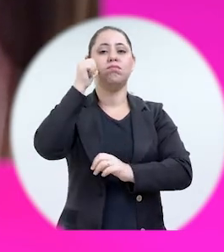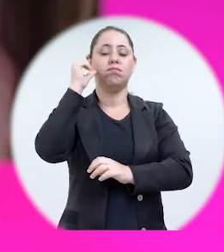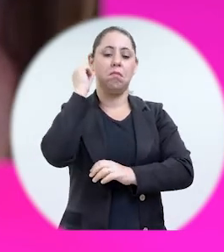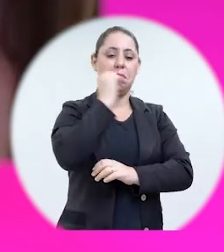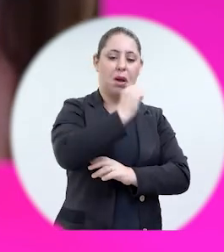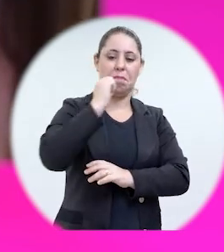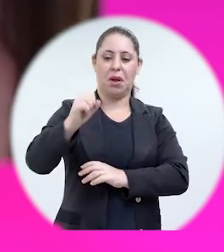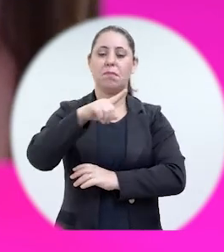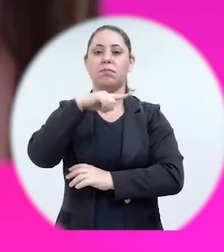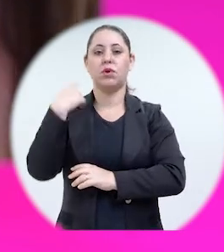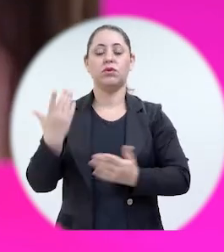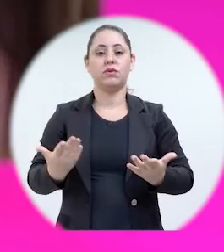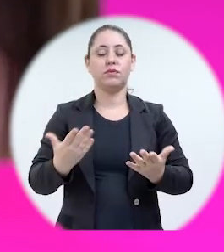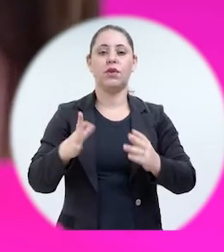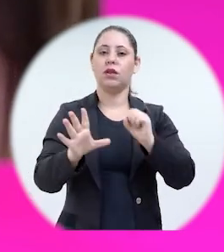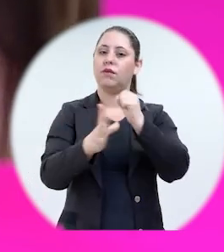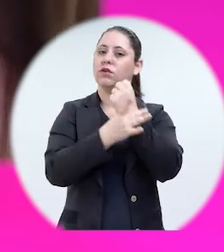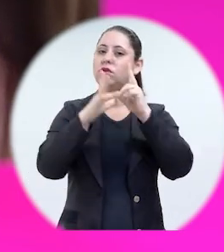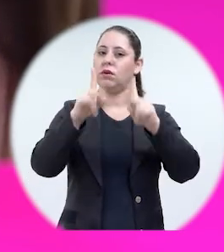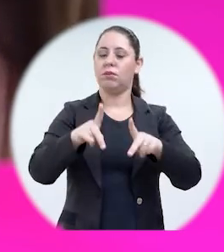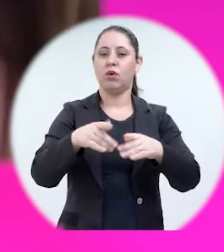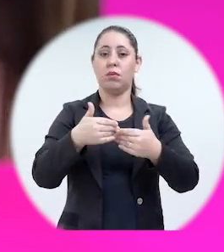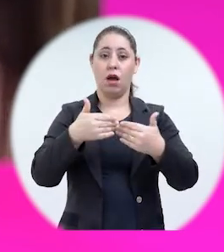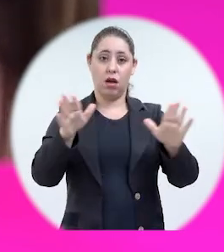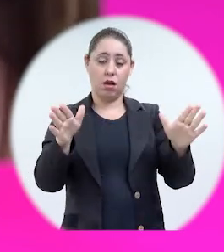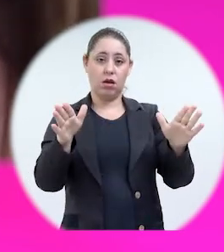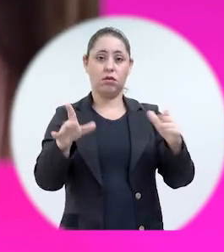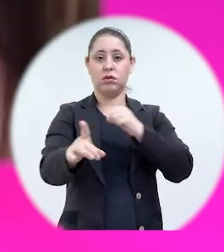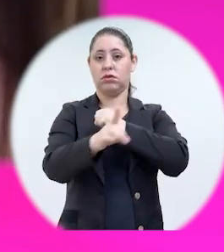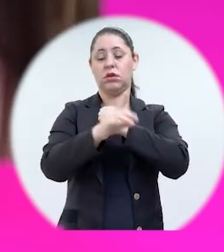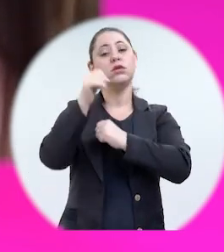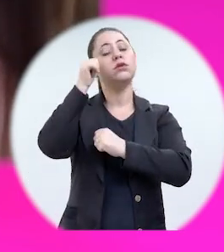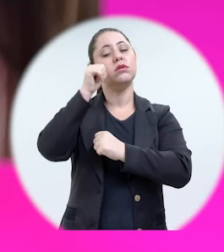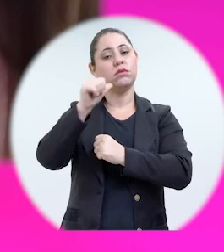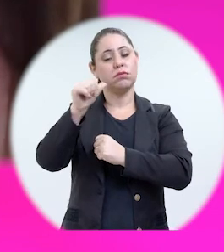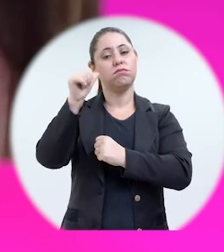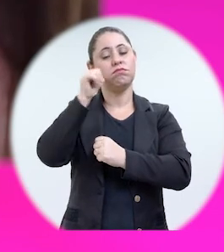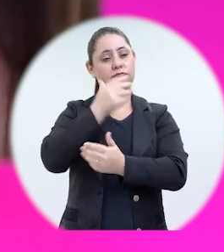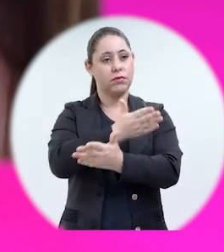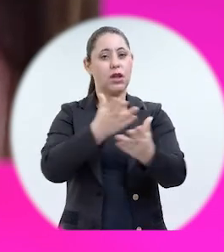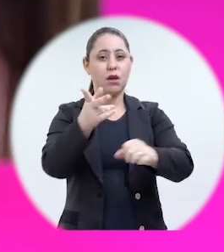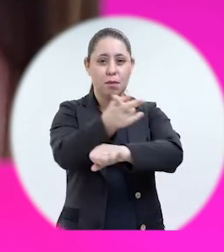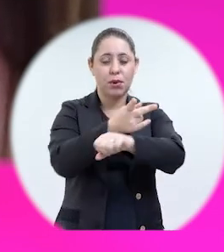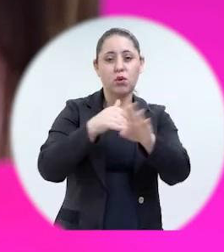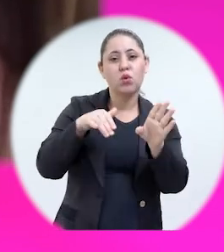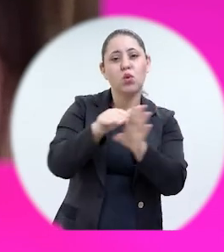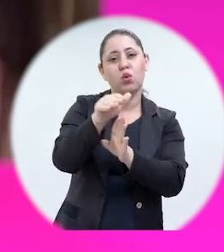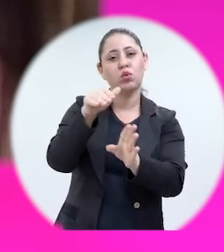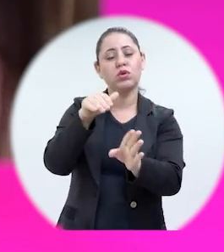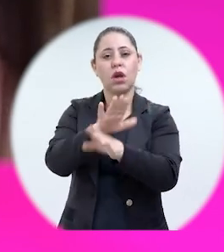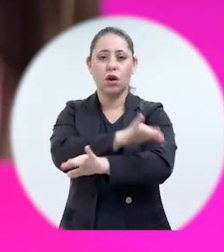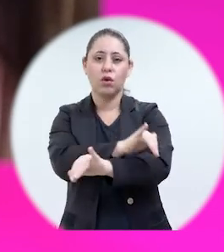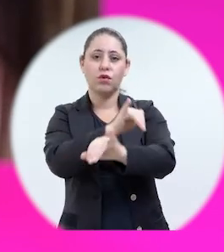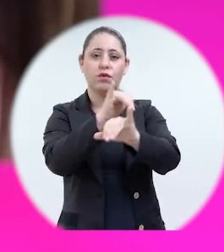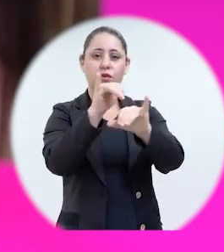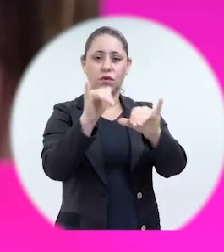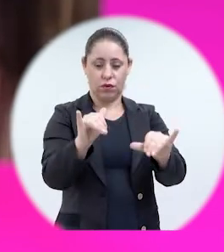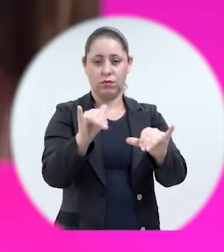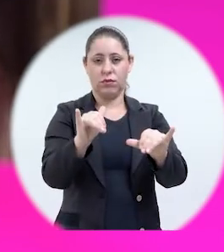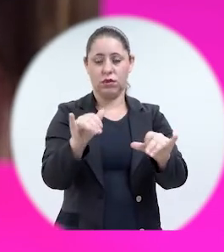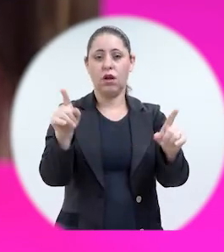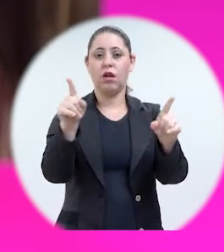sim, um feminicídio, né? E a Defensoria Pública está de portas abertas para o atendimento dessas mulheres que buscam